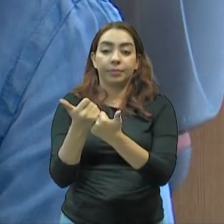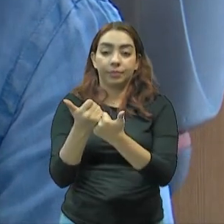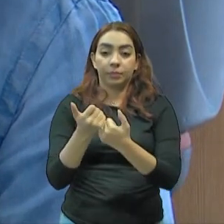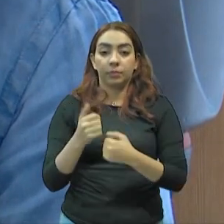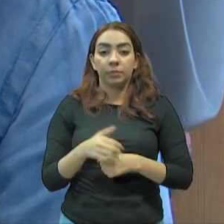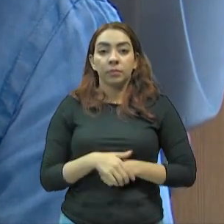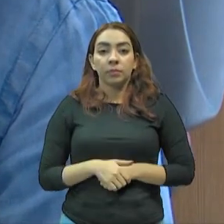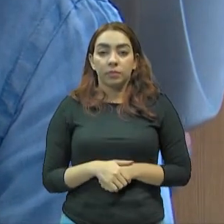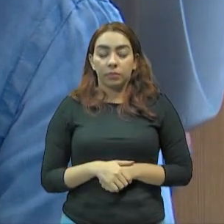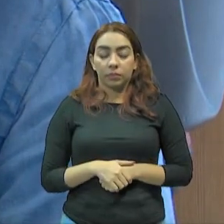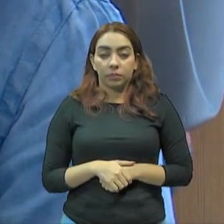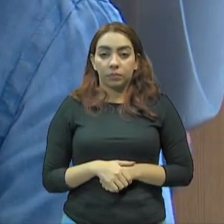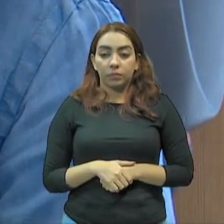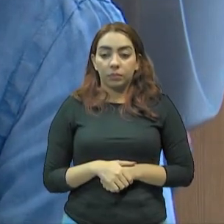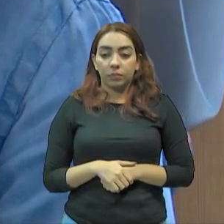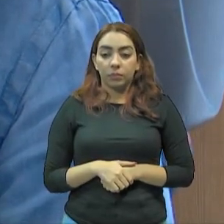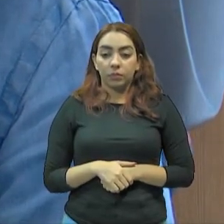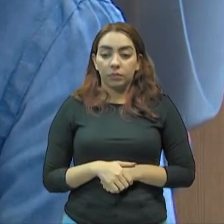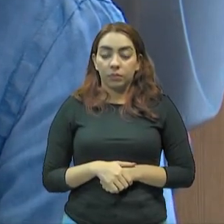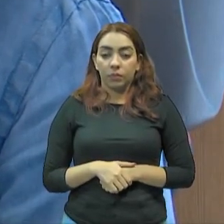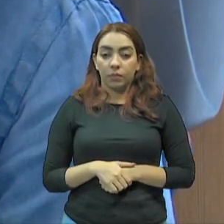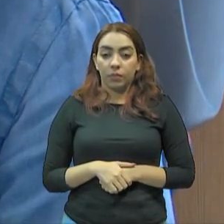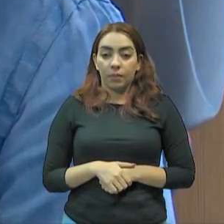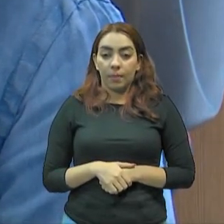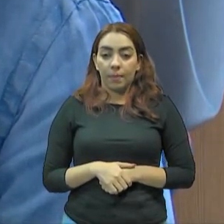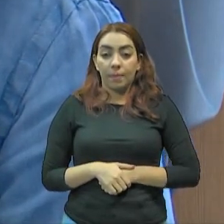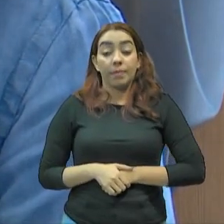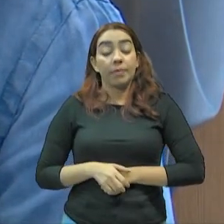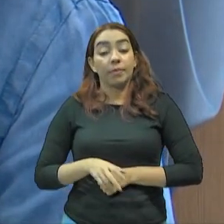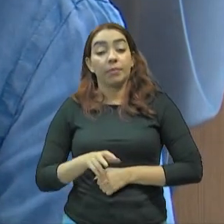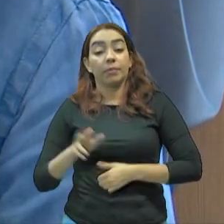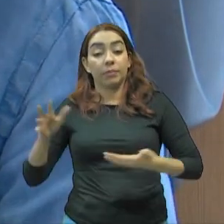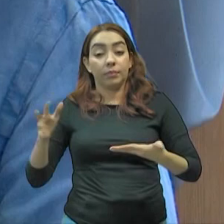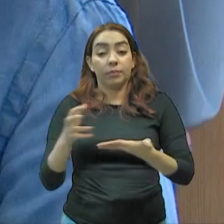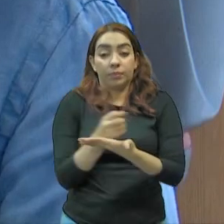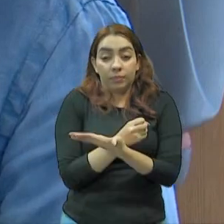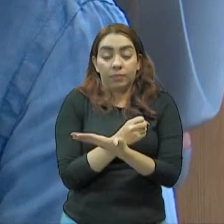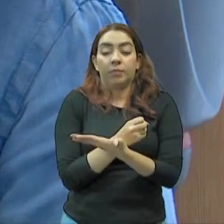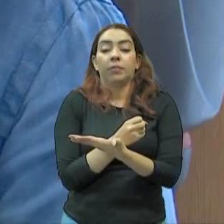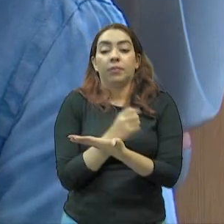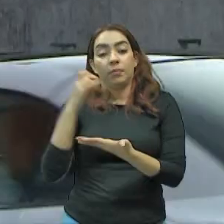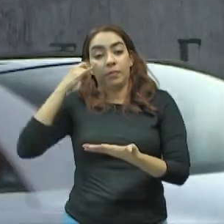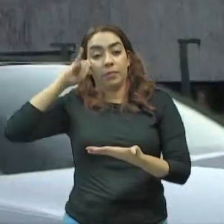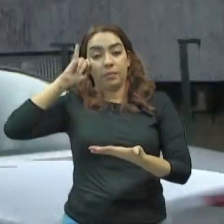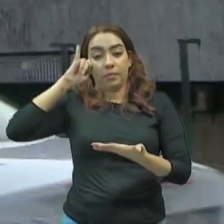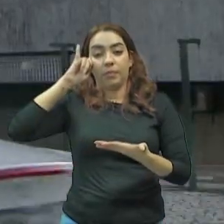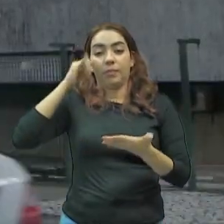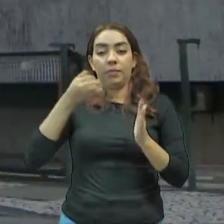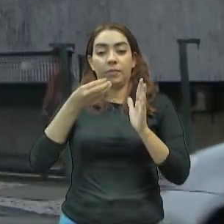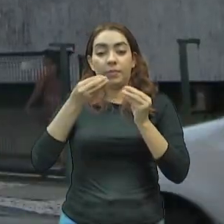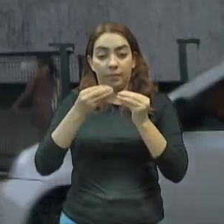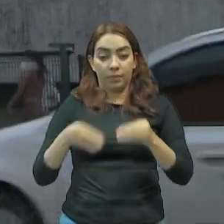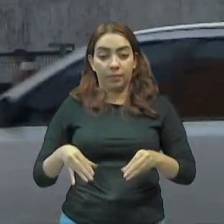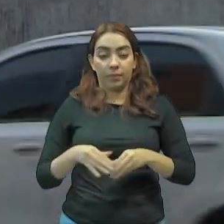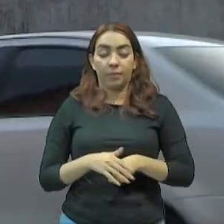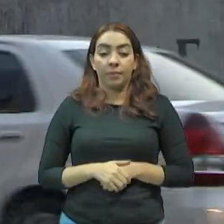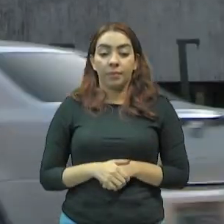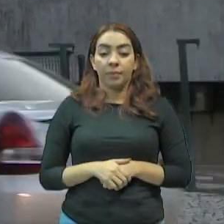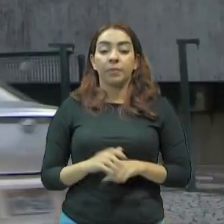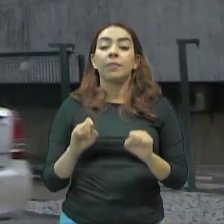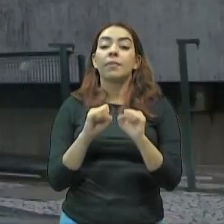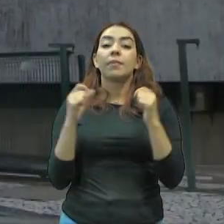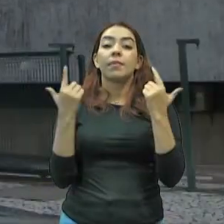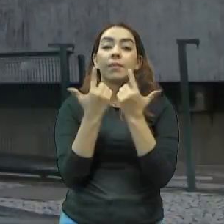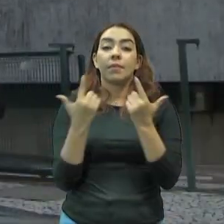e isso Gere efeito nas suas conquistas né no combate às violações que essas populações sofrem a assembleia também se destaca pela